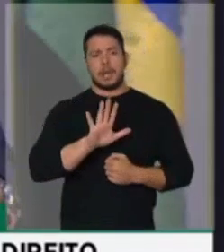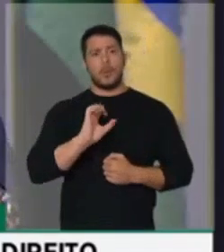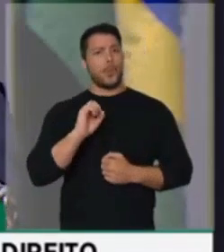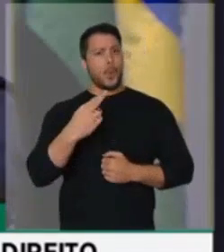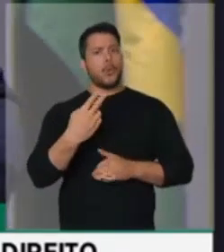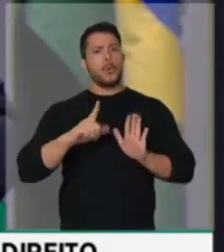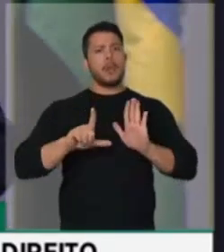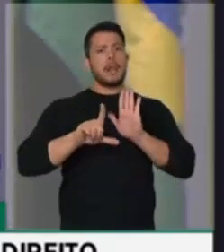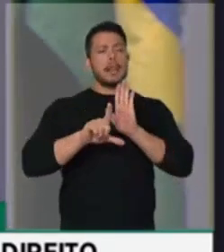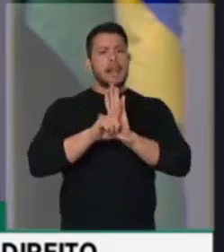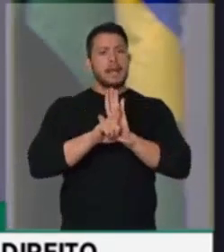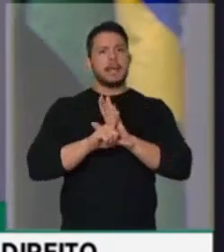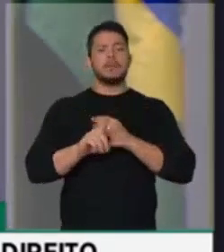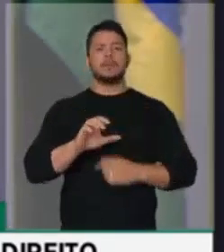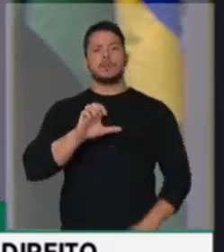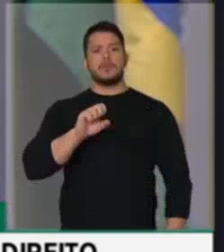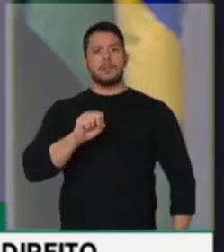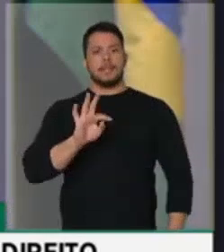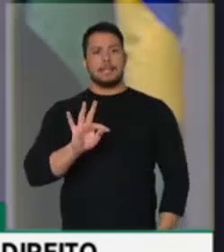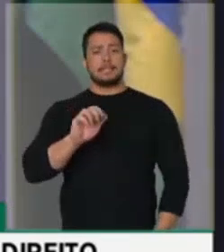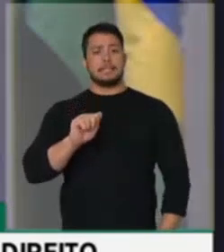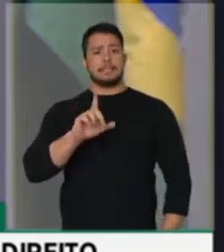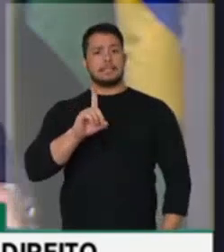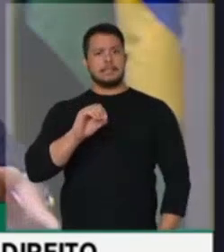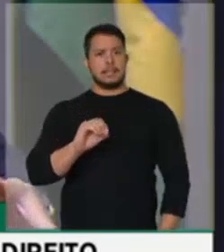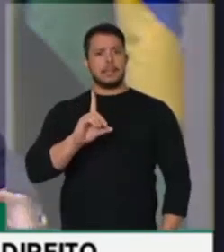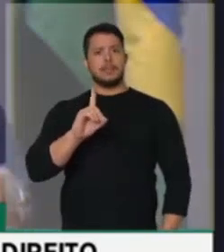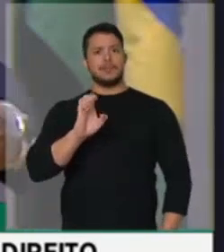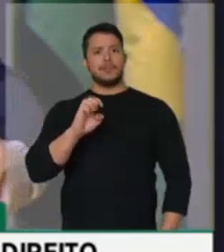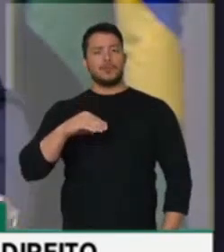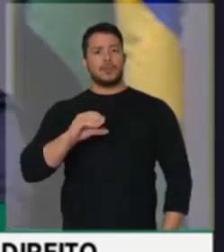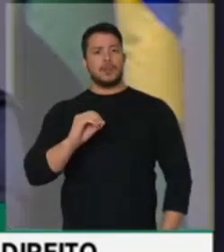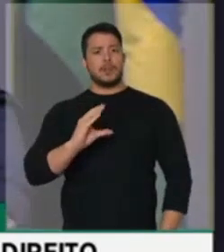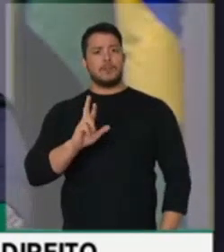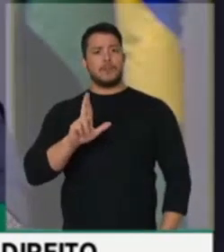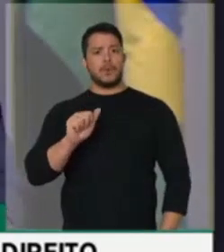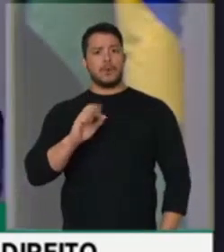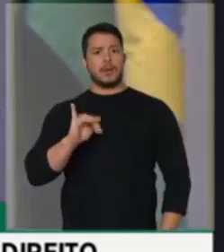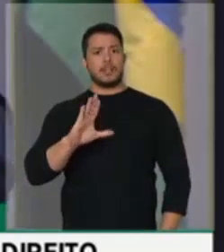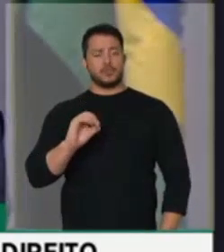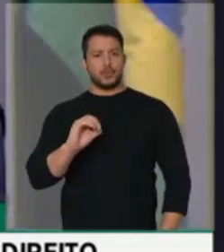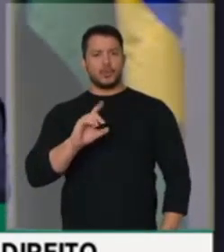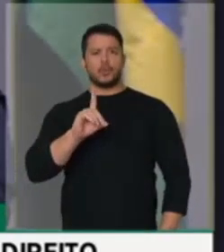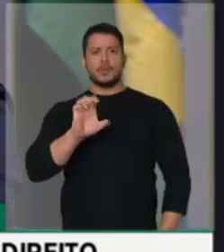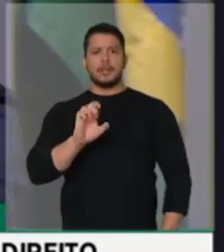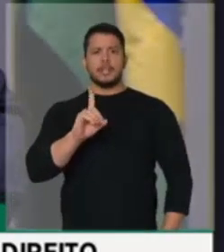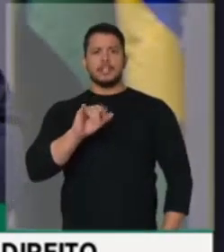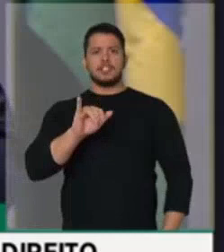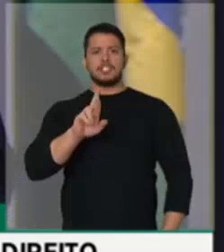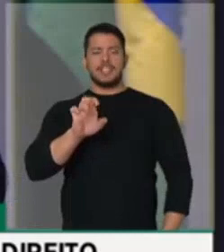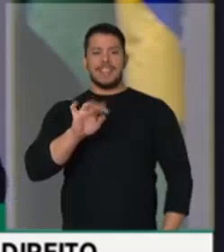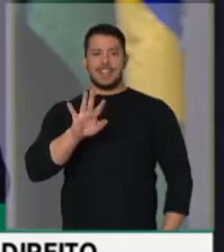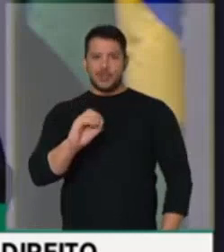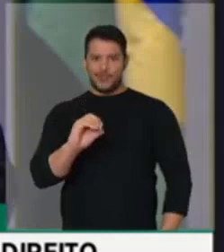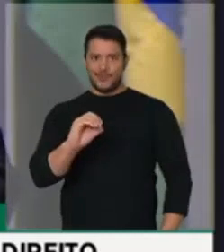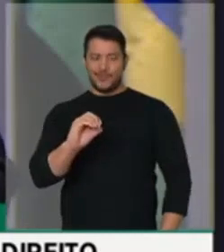foi expressamente prostituído para poder alegar todo tipo